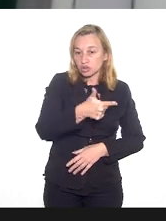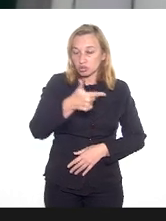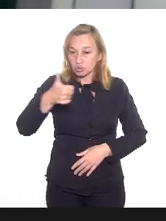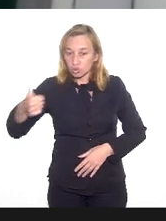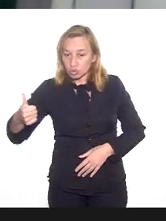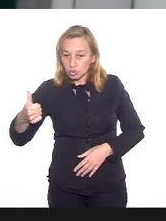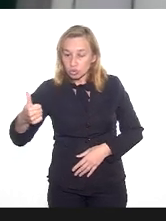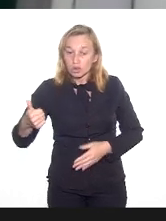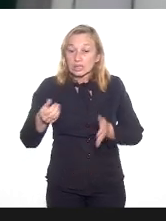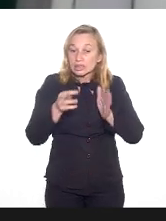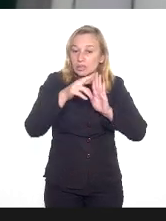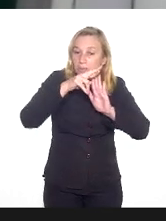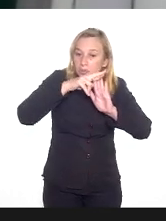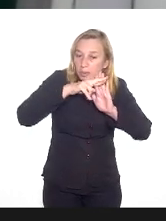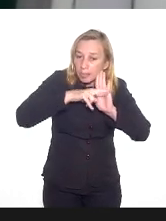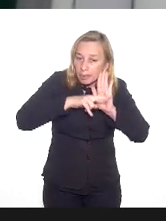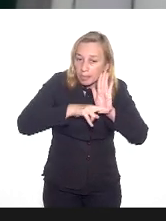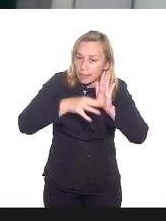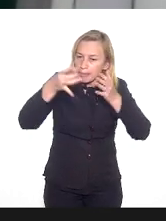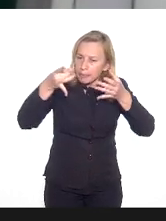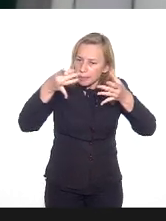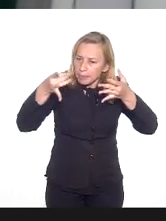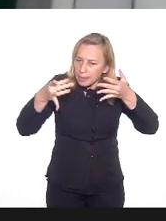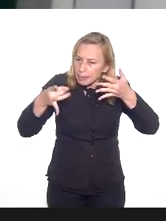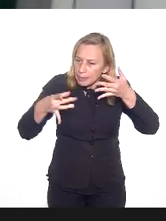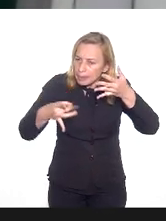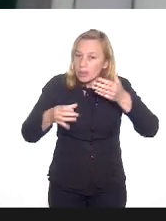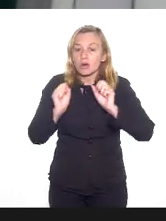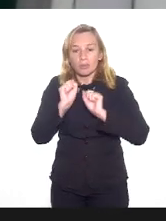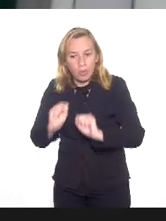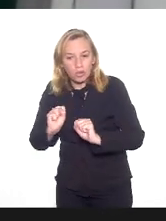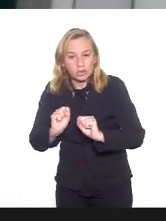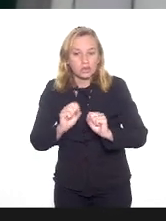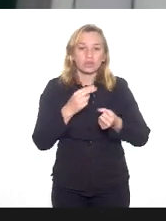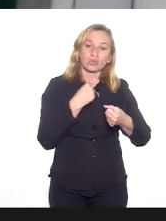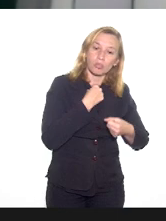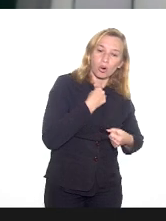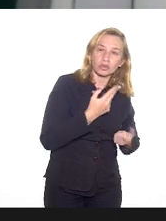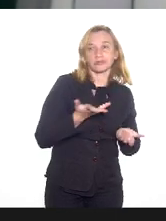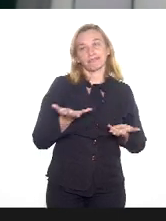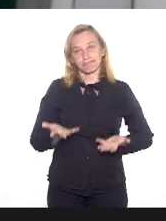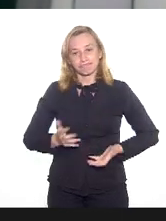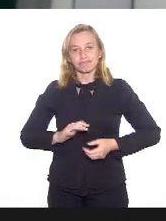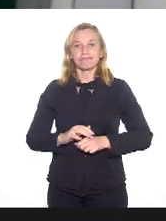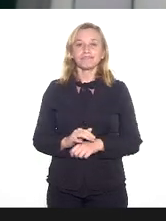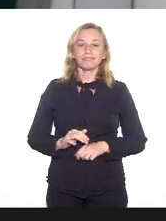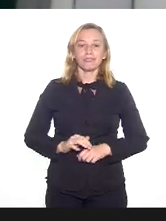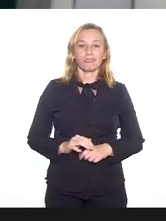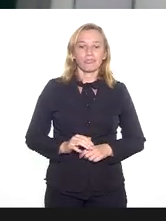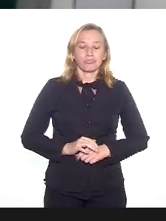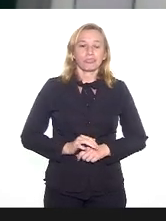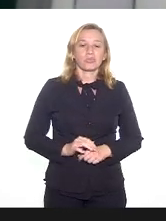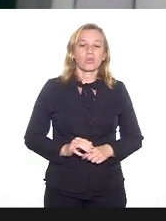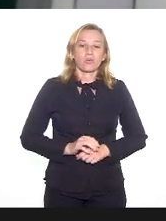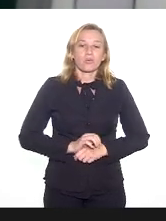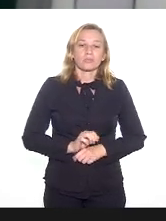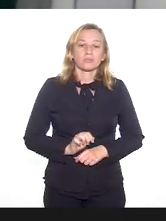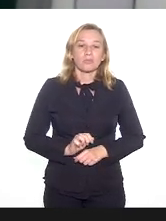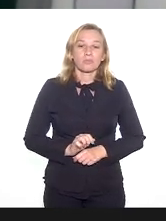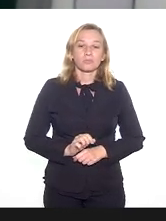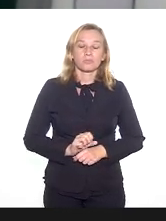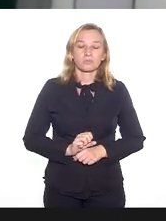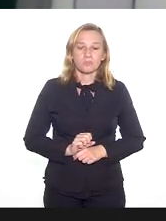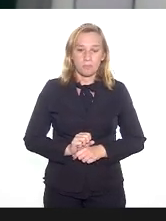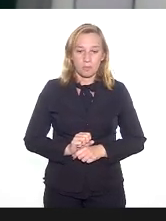disciplina detalhadamente o que pode e o que não pode, o que podem e o que não podem os entes federativos em